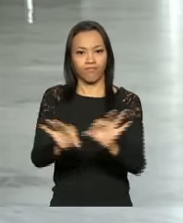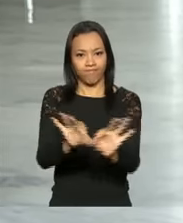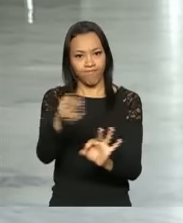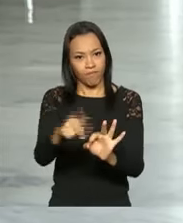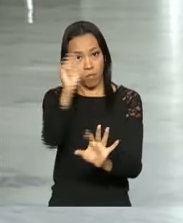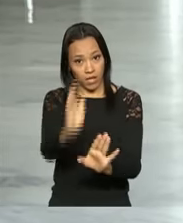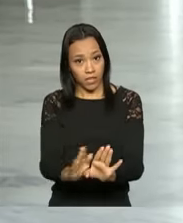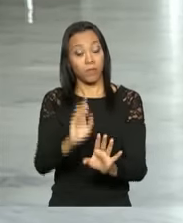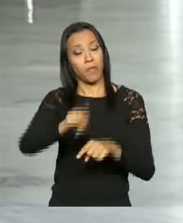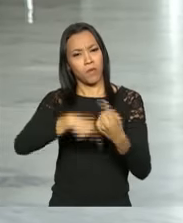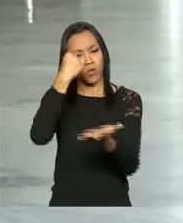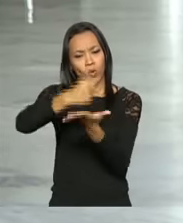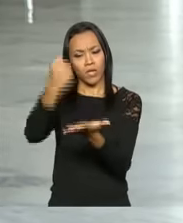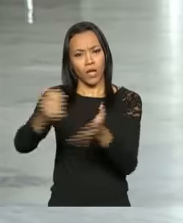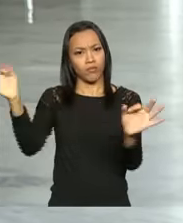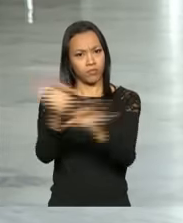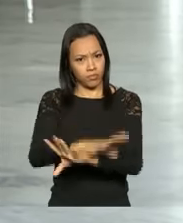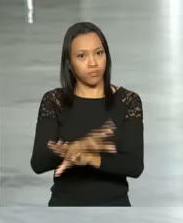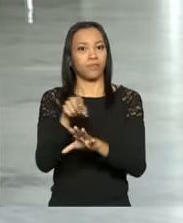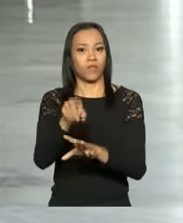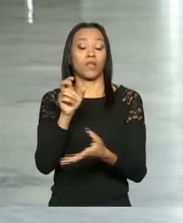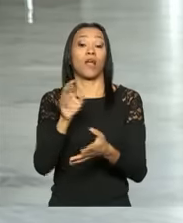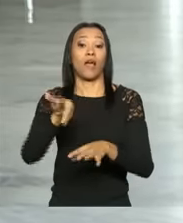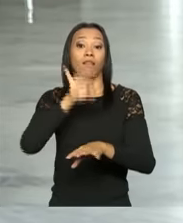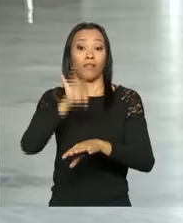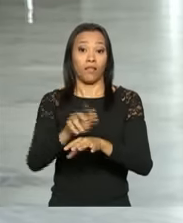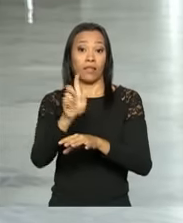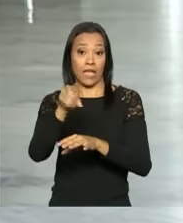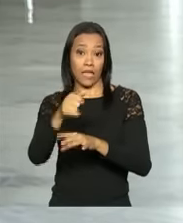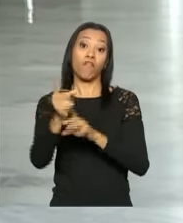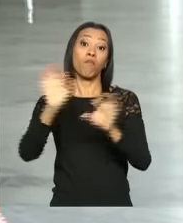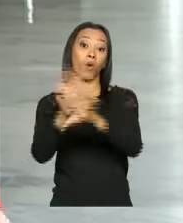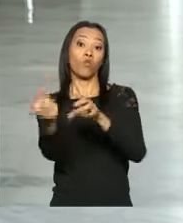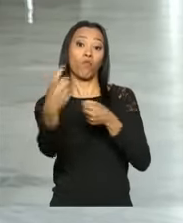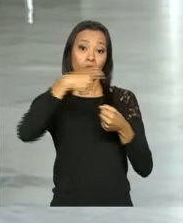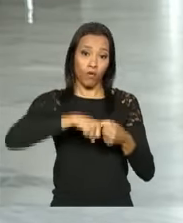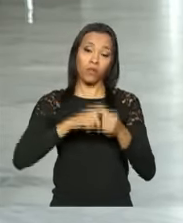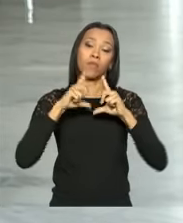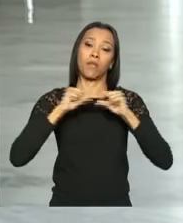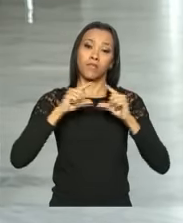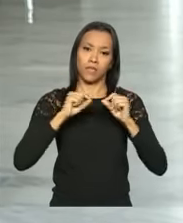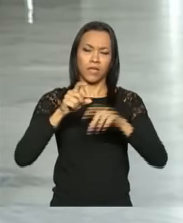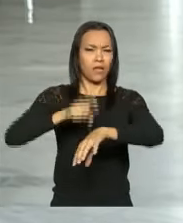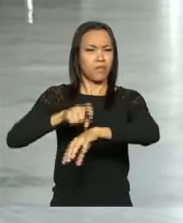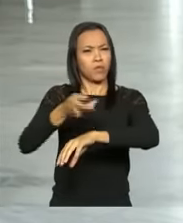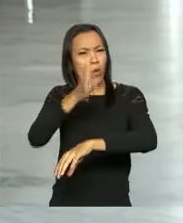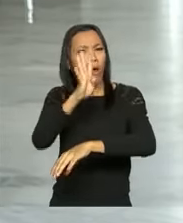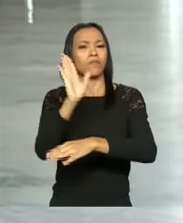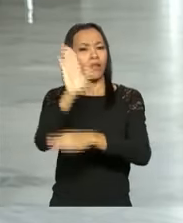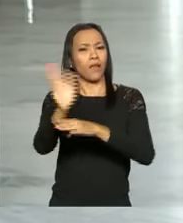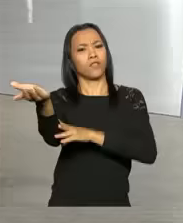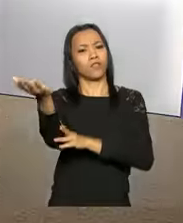desse contrato da vacina contra dengue a presidenta Dilma retorna para Brasília a previsão é que ela saia de São Paulo às 400 da tarde